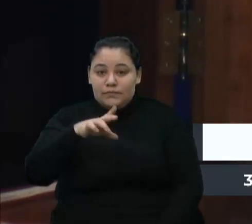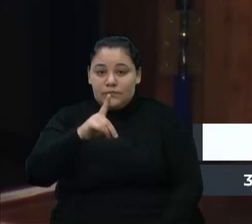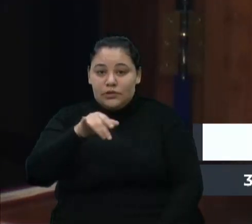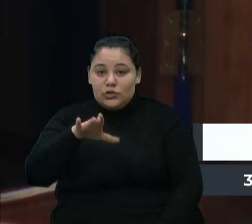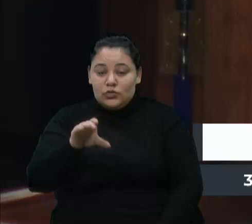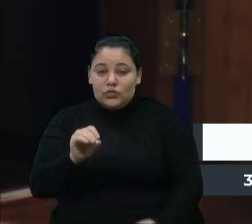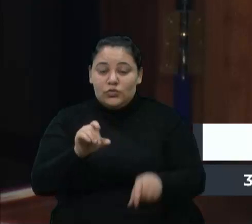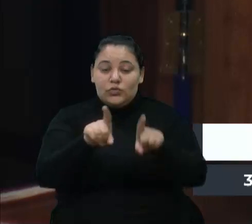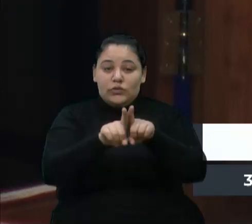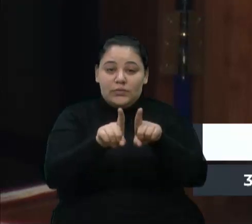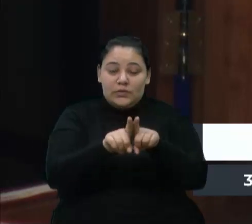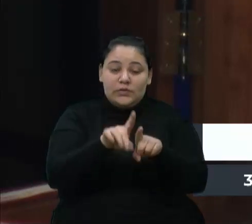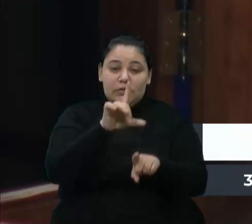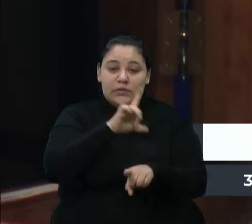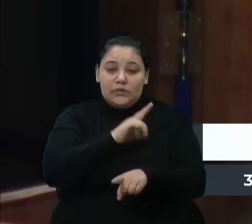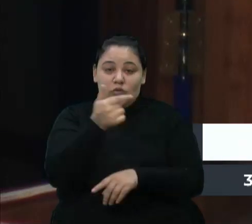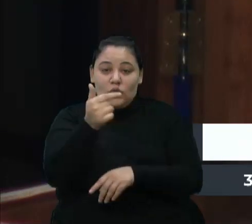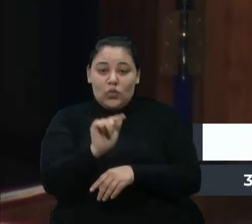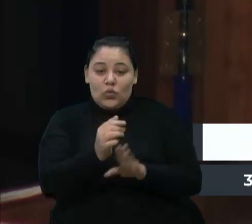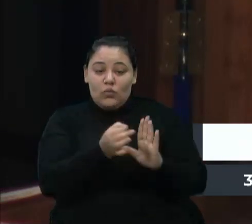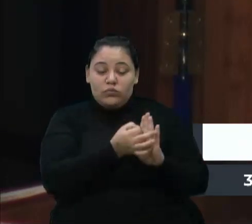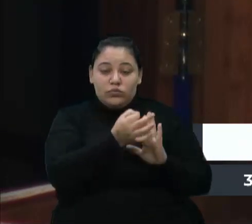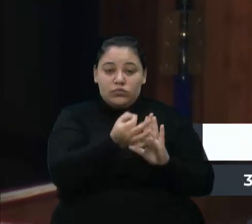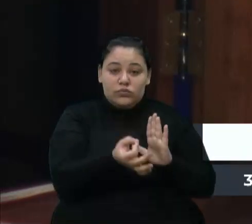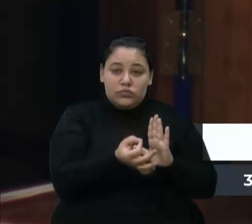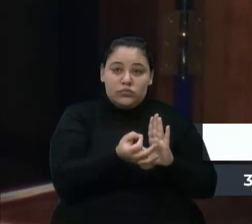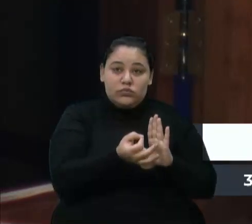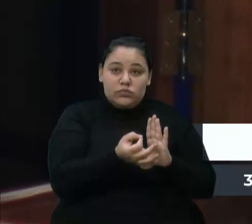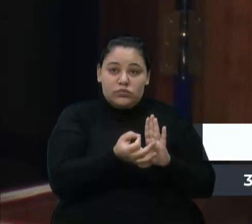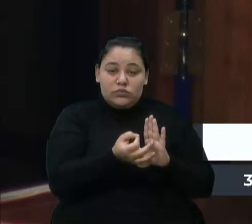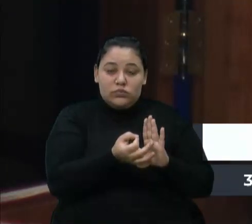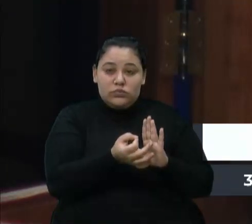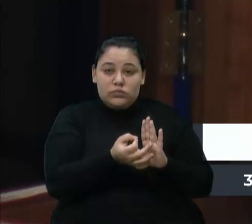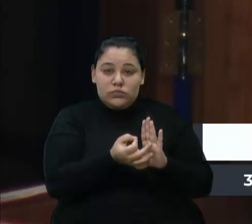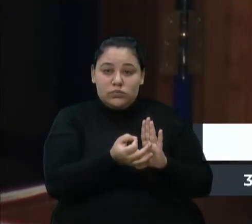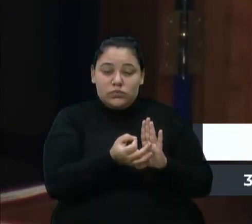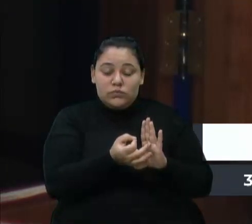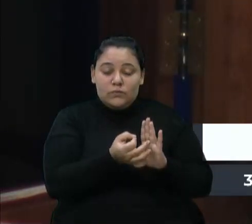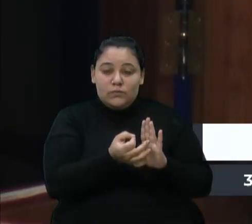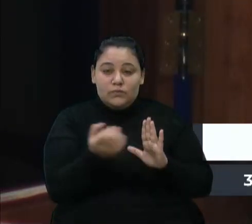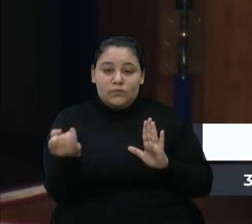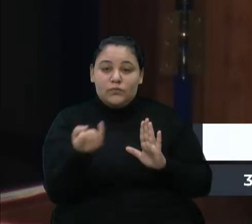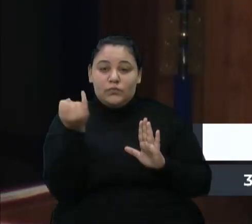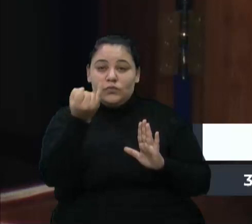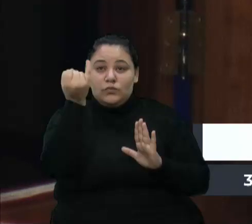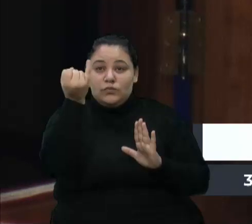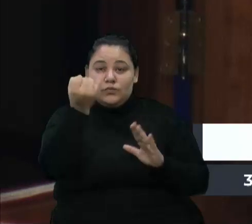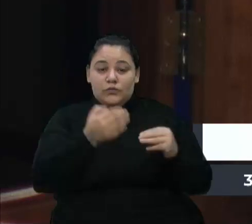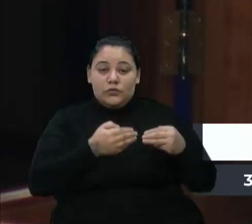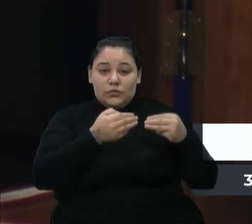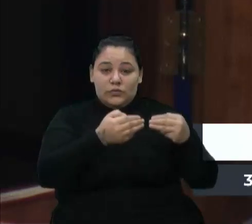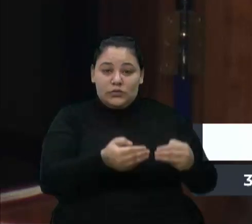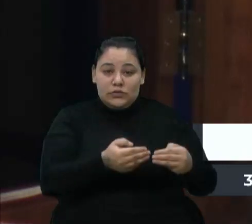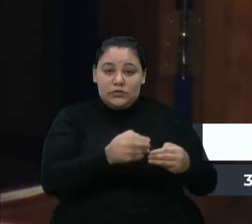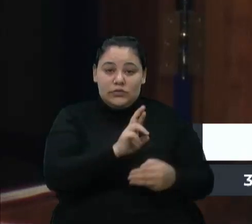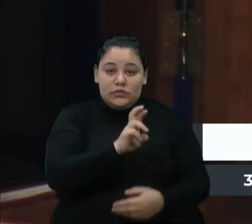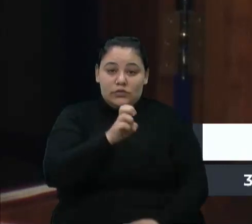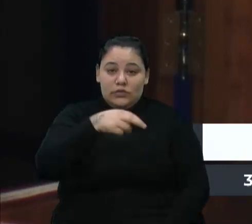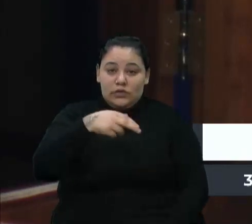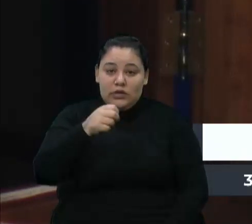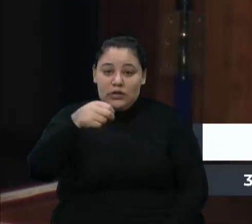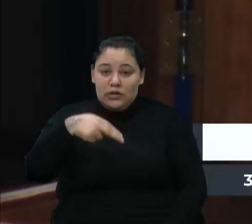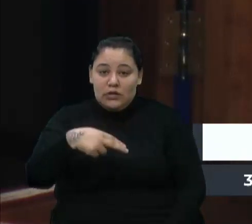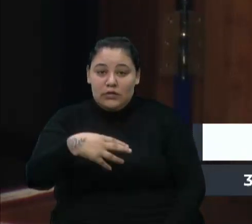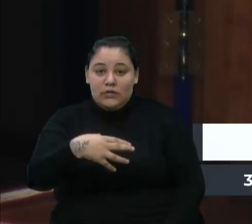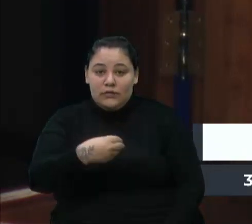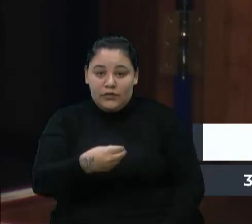Temos também outra posição importante, que o ministro Renan Filho já sinalizou também